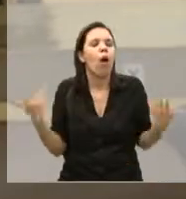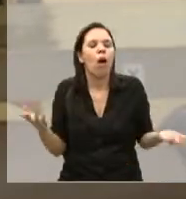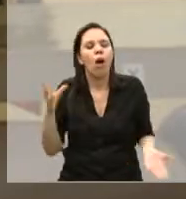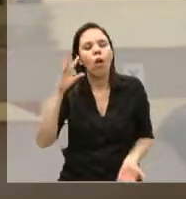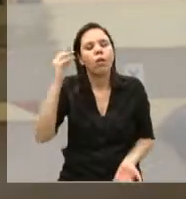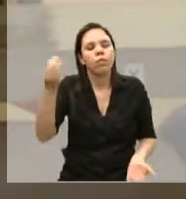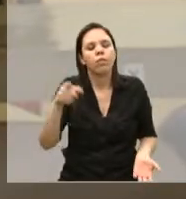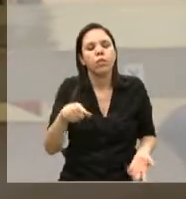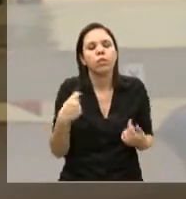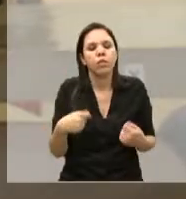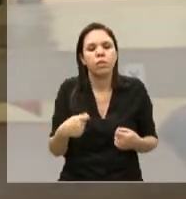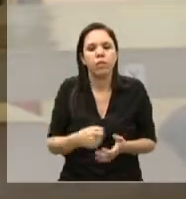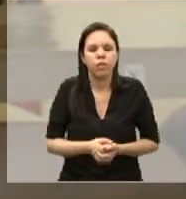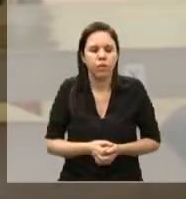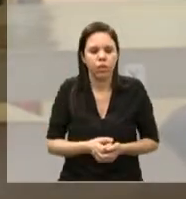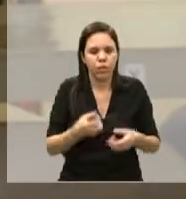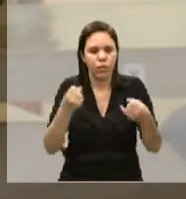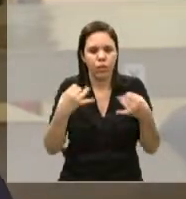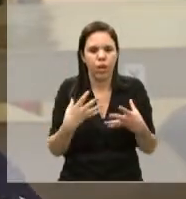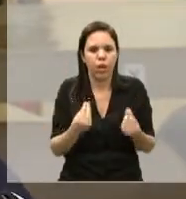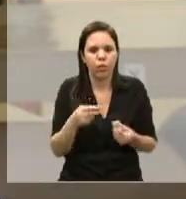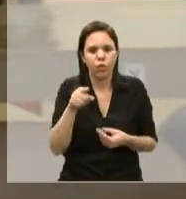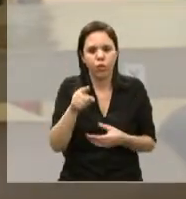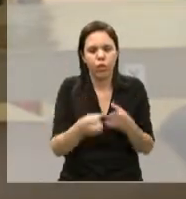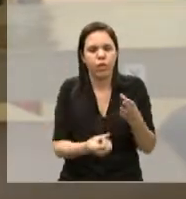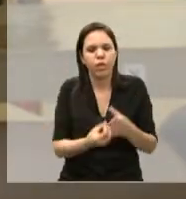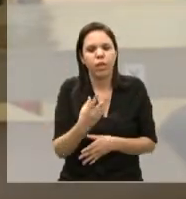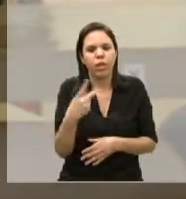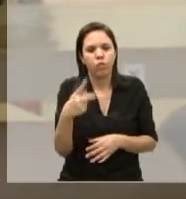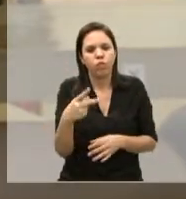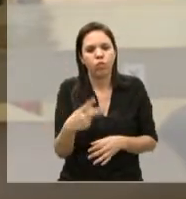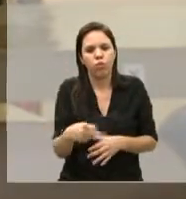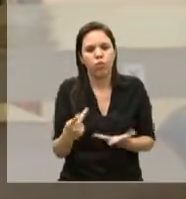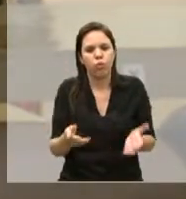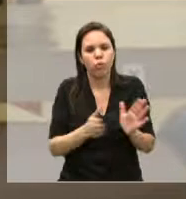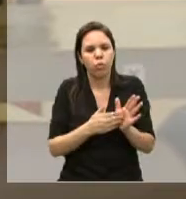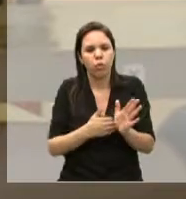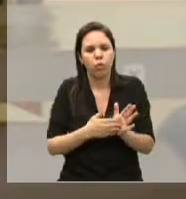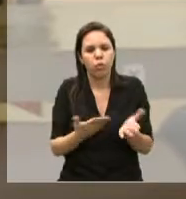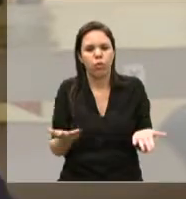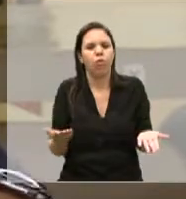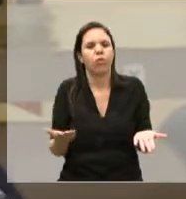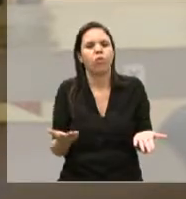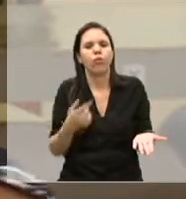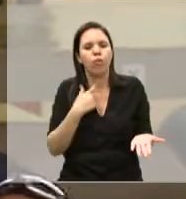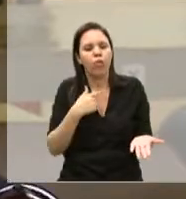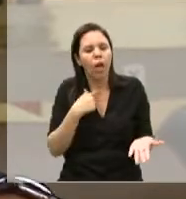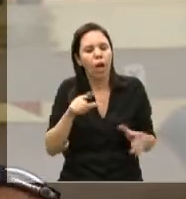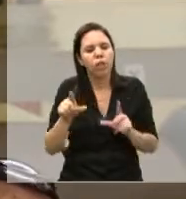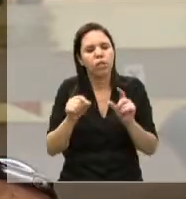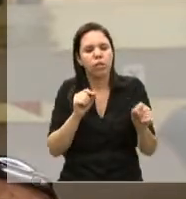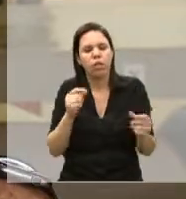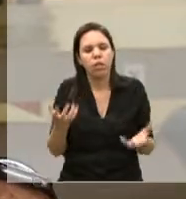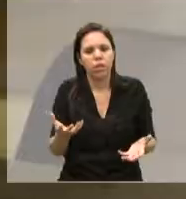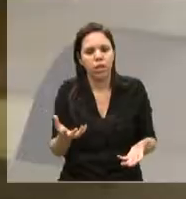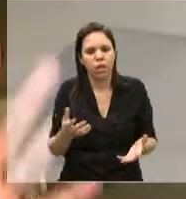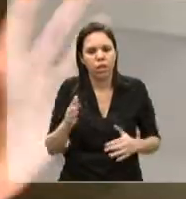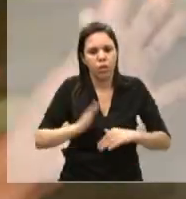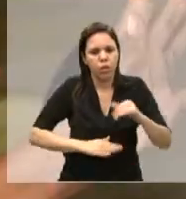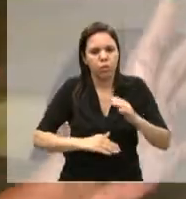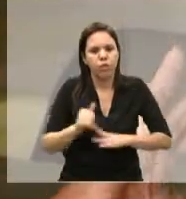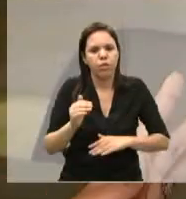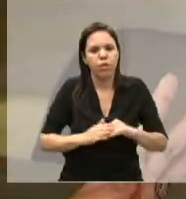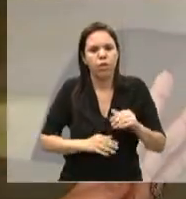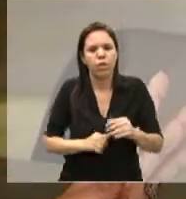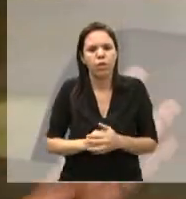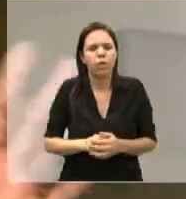ele precisa. E aí eu falo muito que você criar a sua matriz de propósito, o seu scorecard de propósito profissional é muito importante.